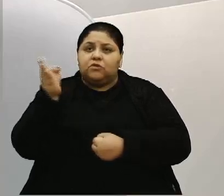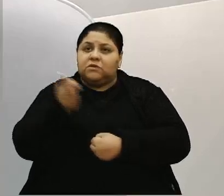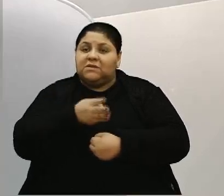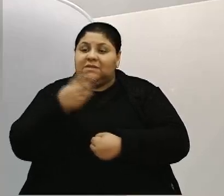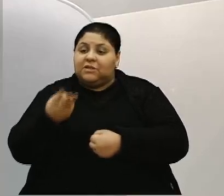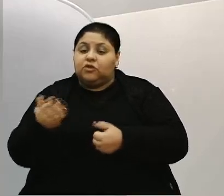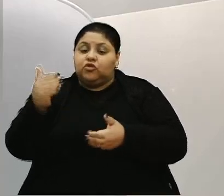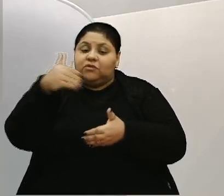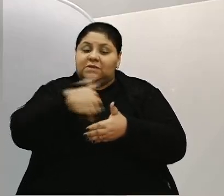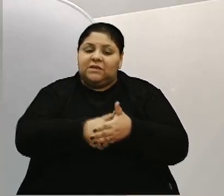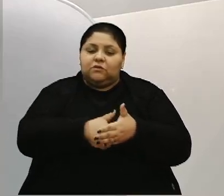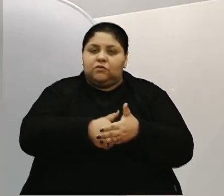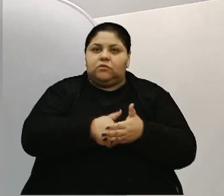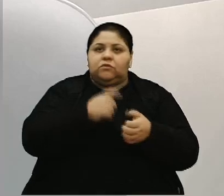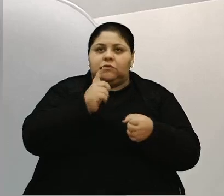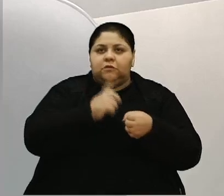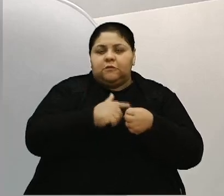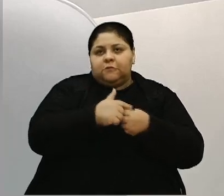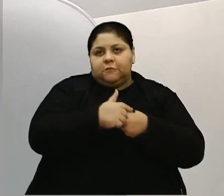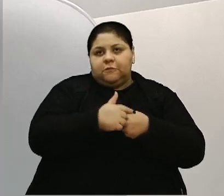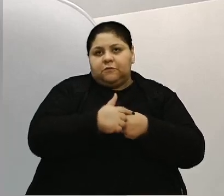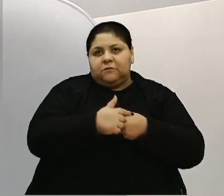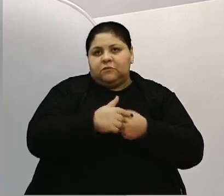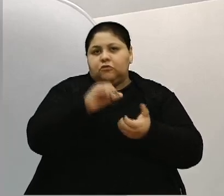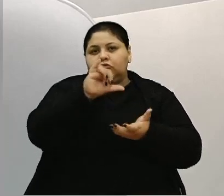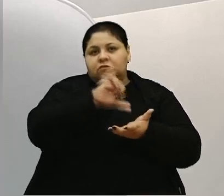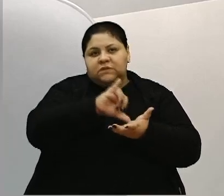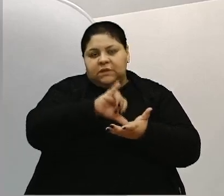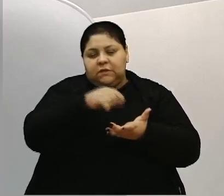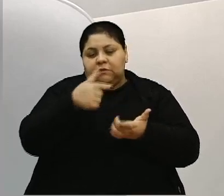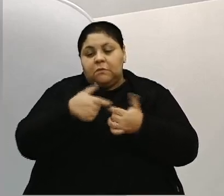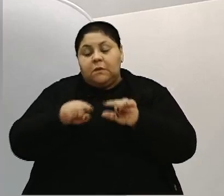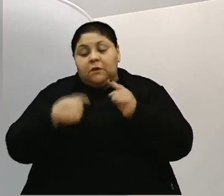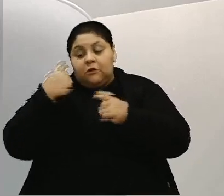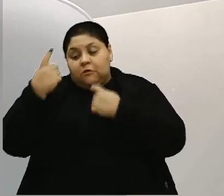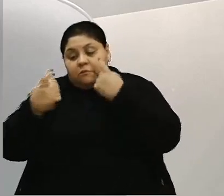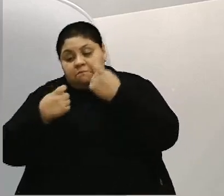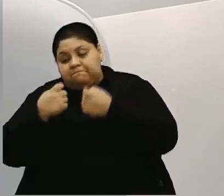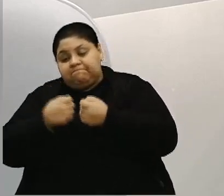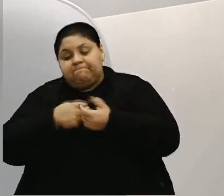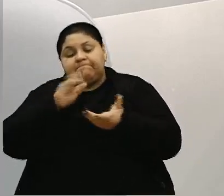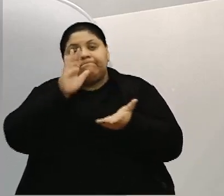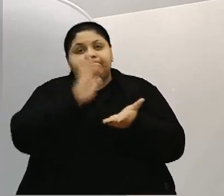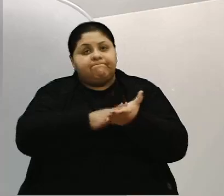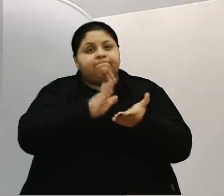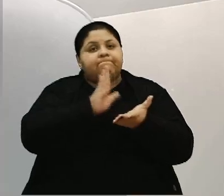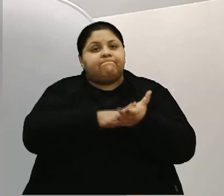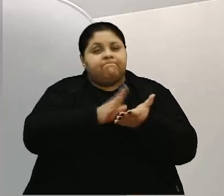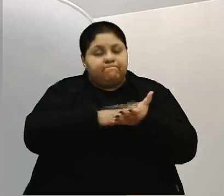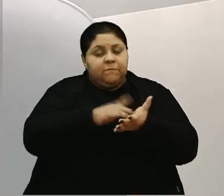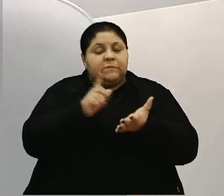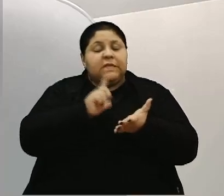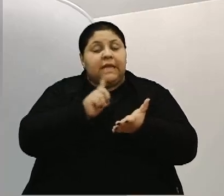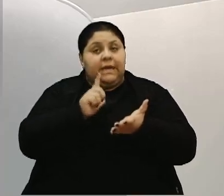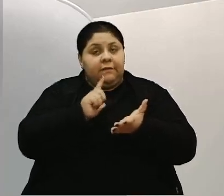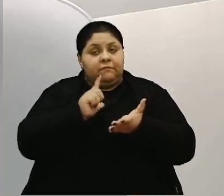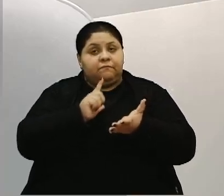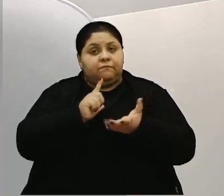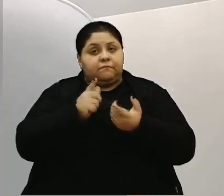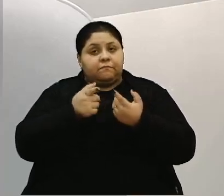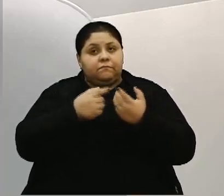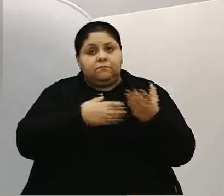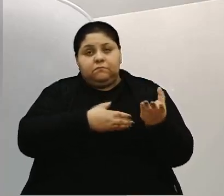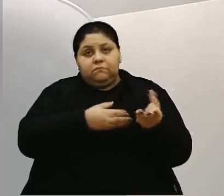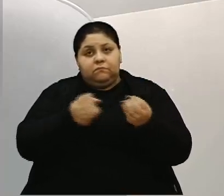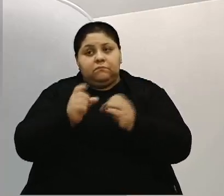cidade. Mas me preocupa muito. As cobranças, elas devem existir,